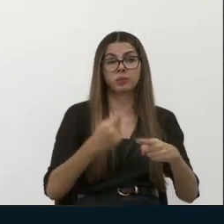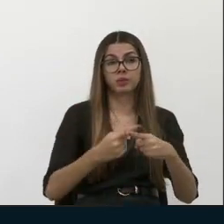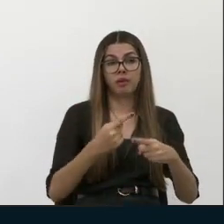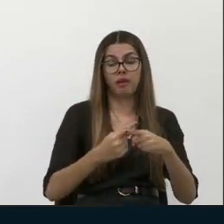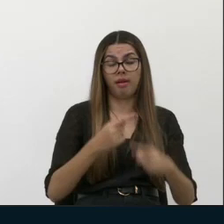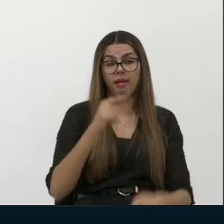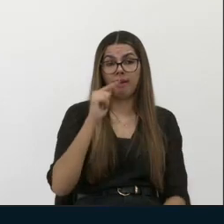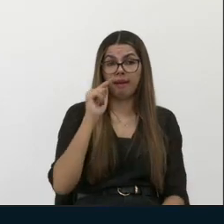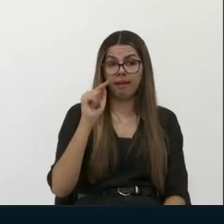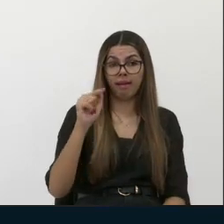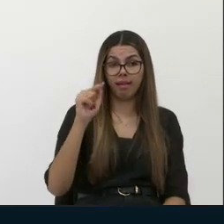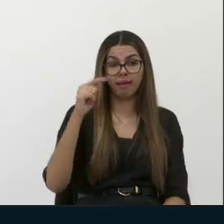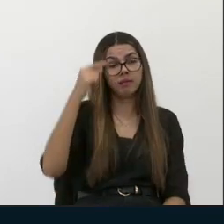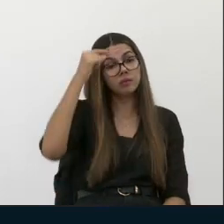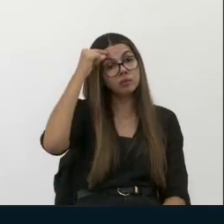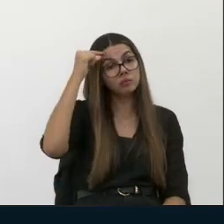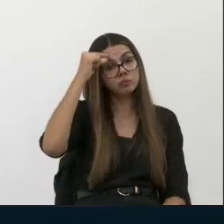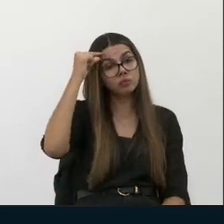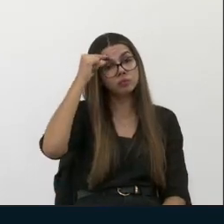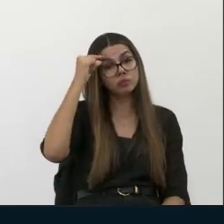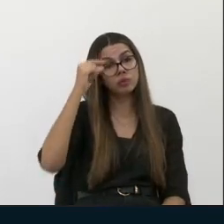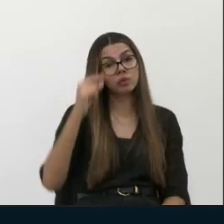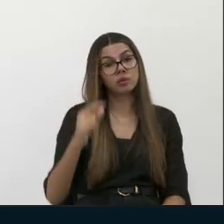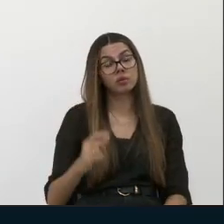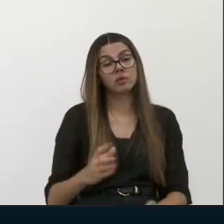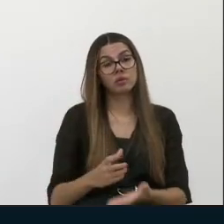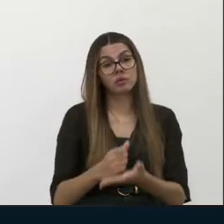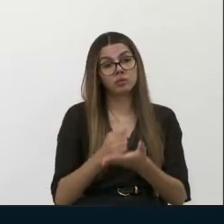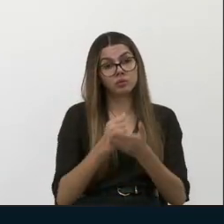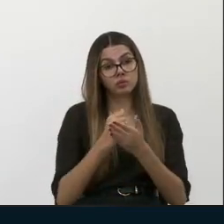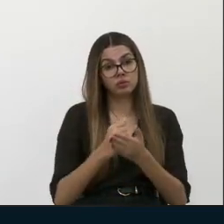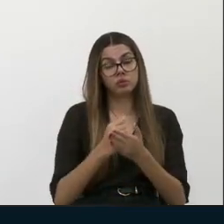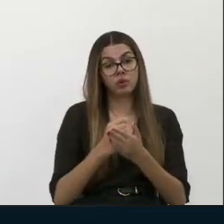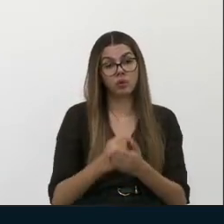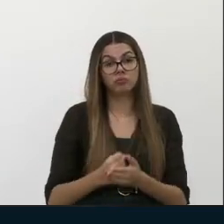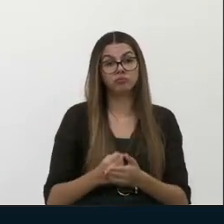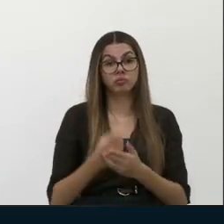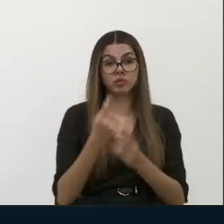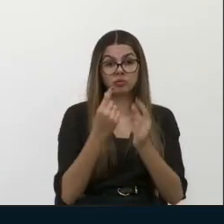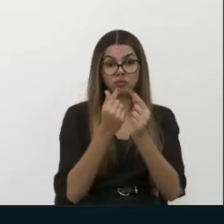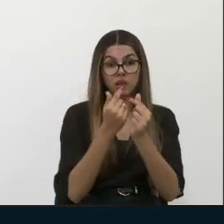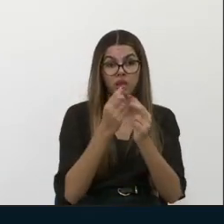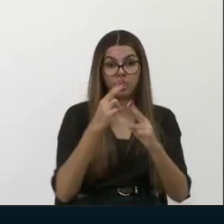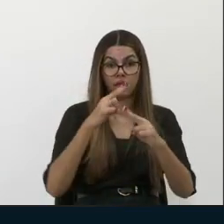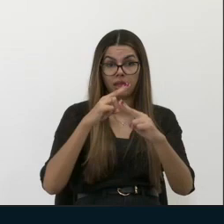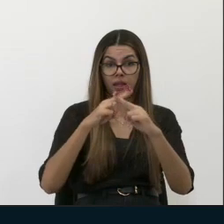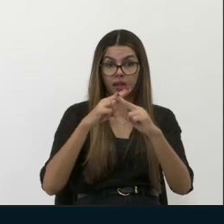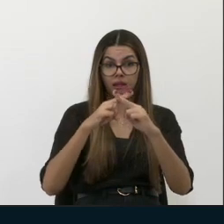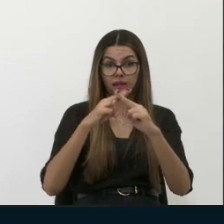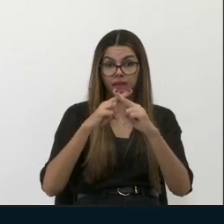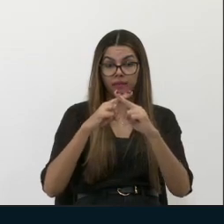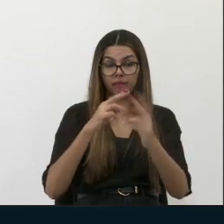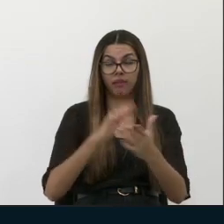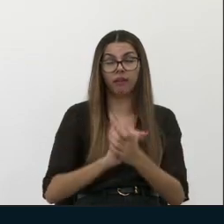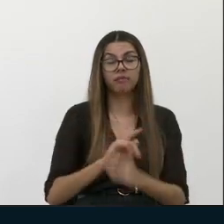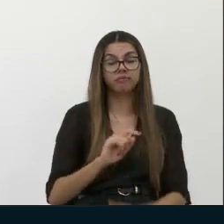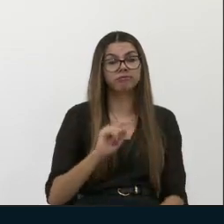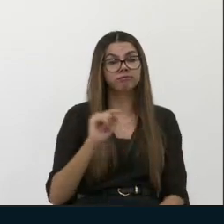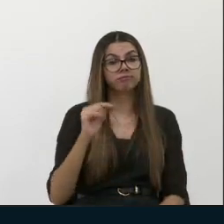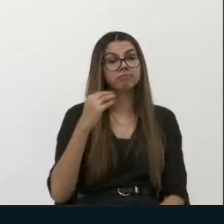ele segurou o dinheiro da Caixa Econômica Federal da Jacupêssego